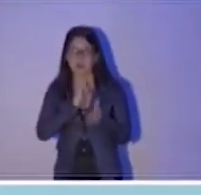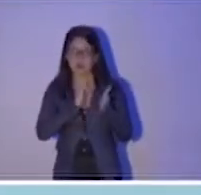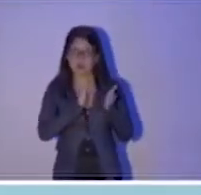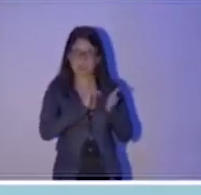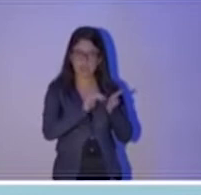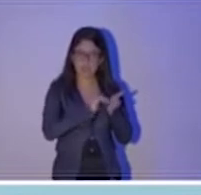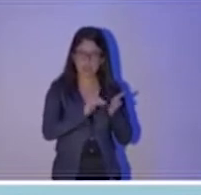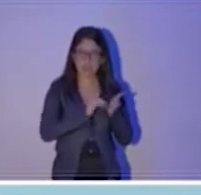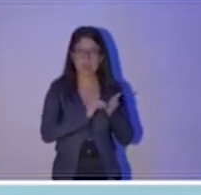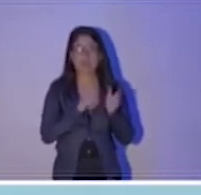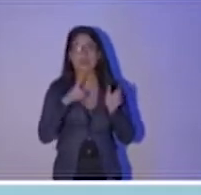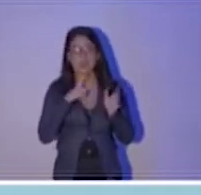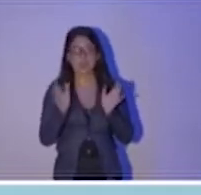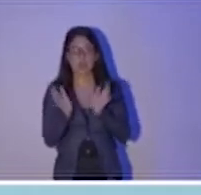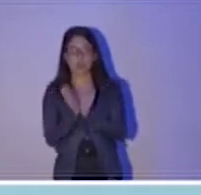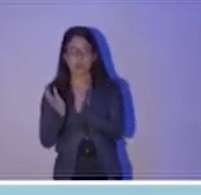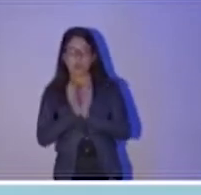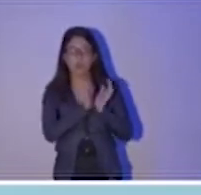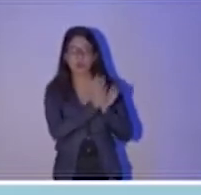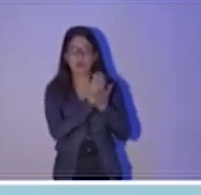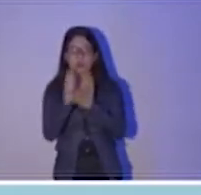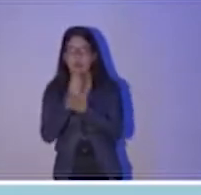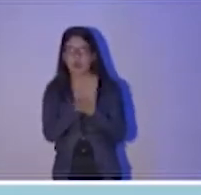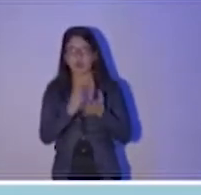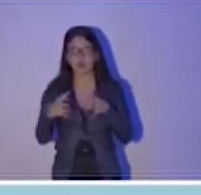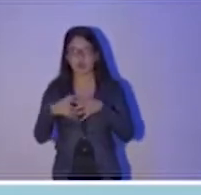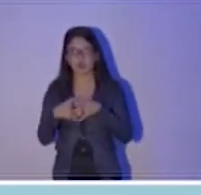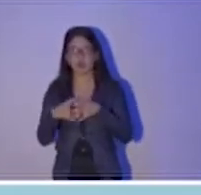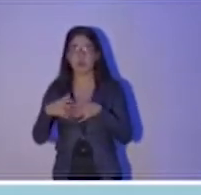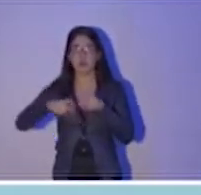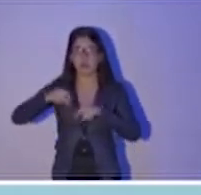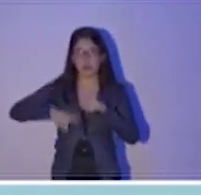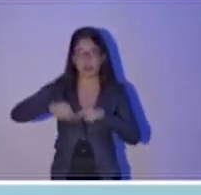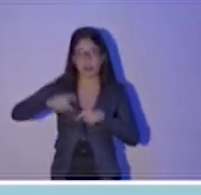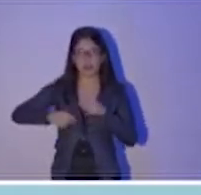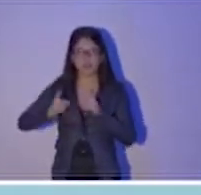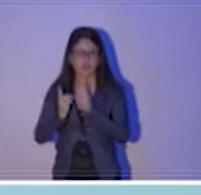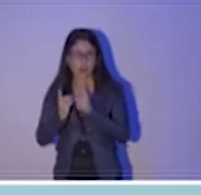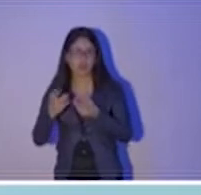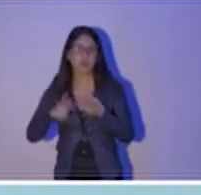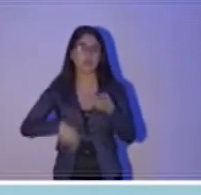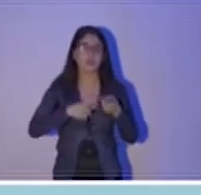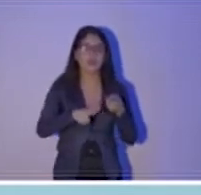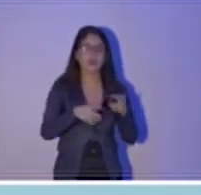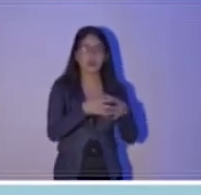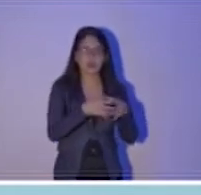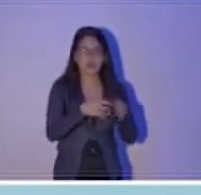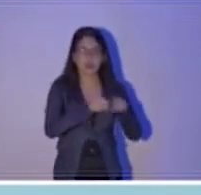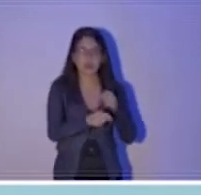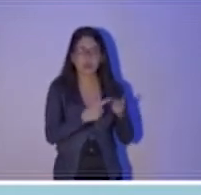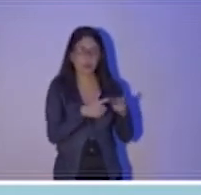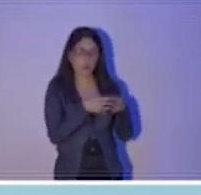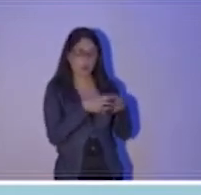o time de material didático, o time de avaliação, o time de formação, e eles nunca conversam uns com os outros, eu imagino